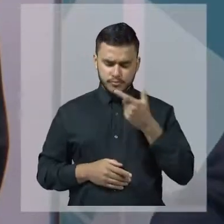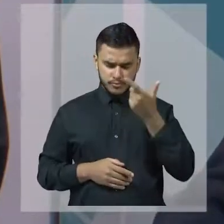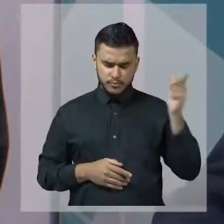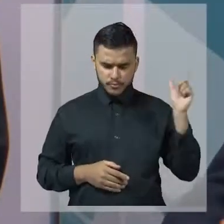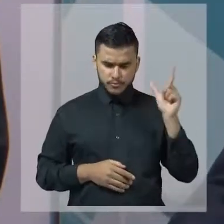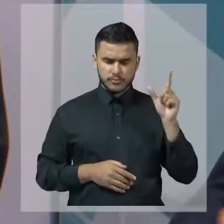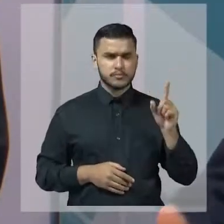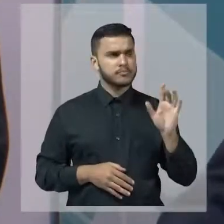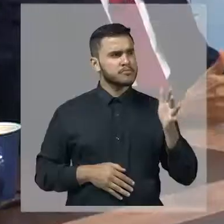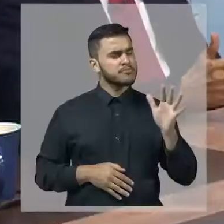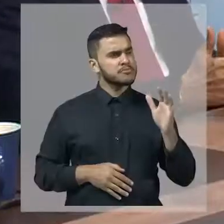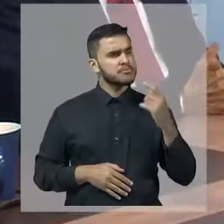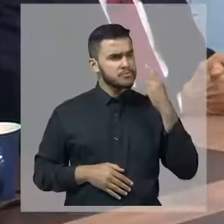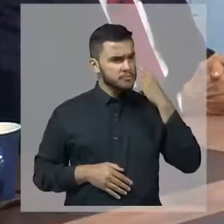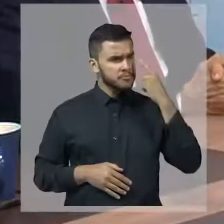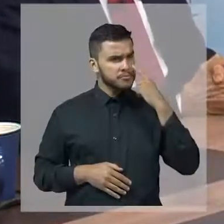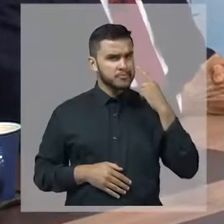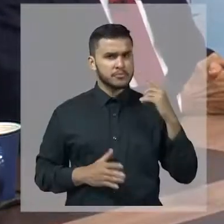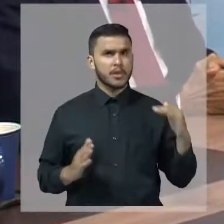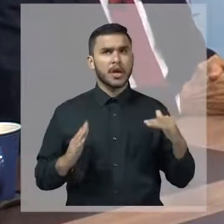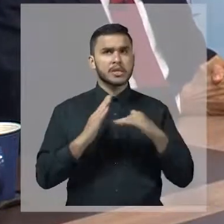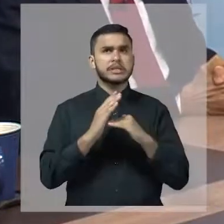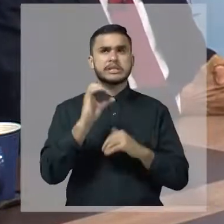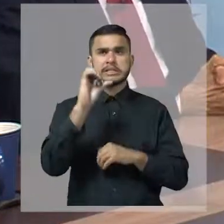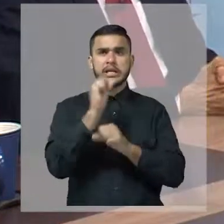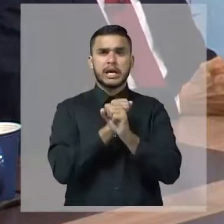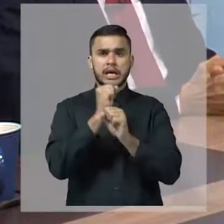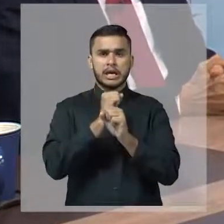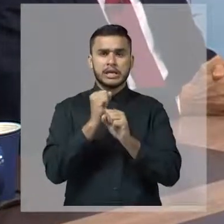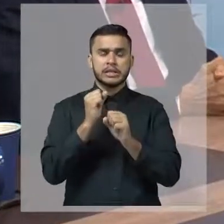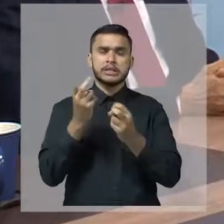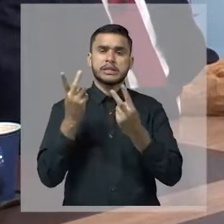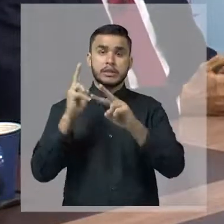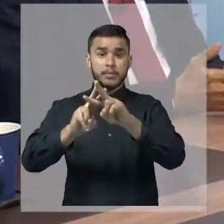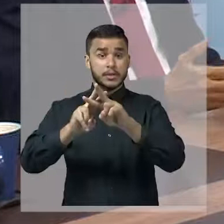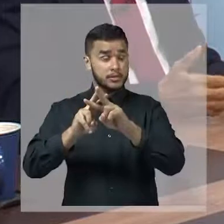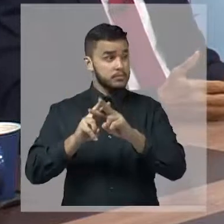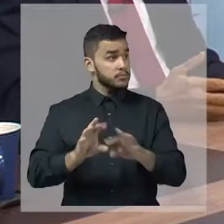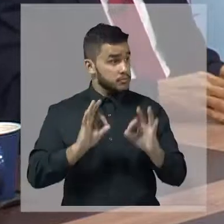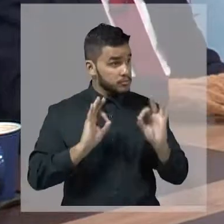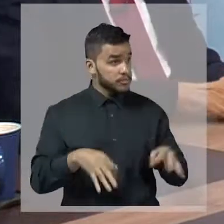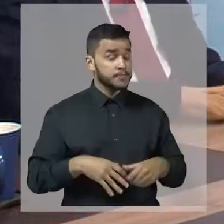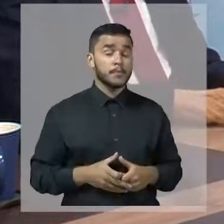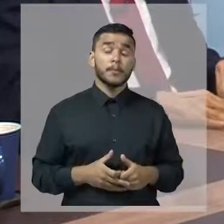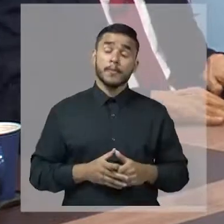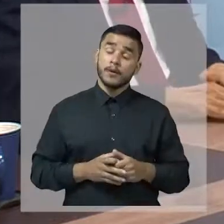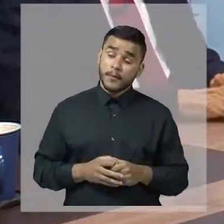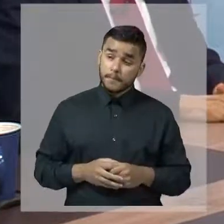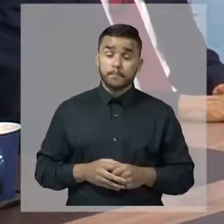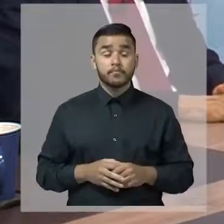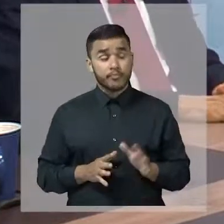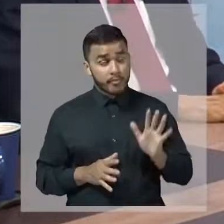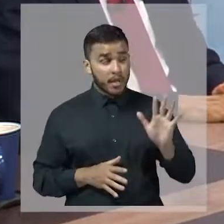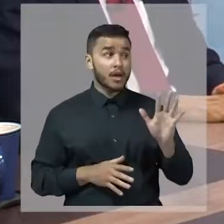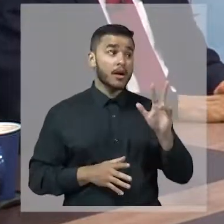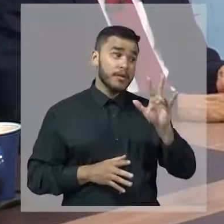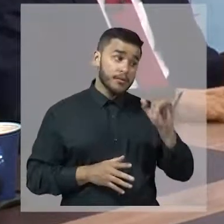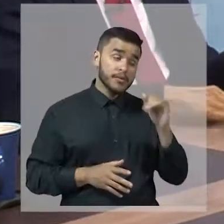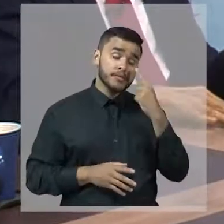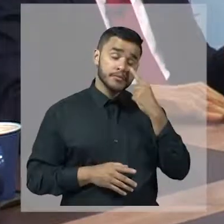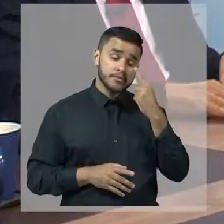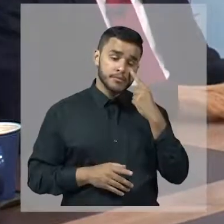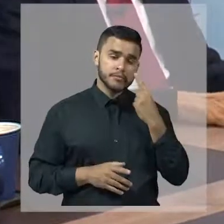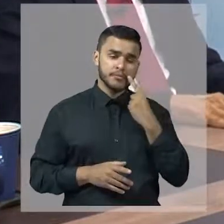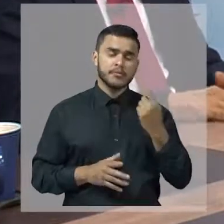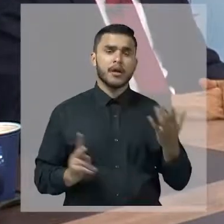crimes o máximo de pena prevista é 6 anos de reclusão. E evidentemente que isso vai gerar